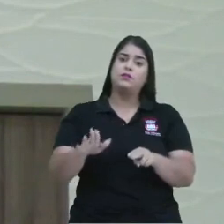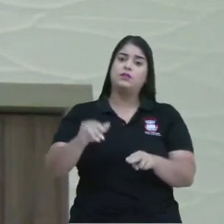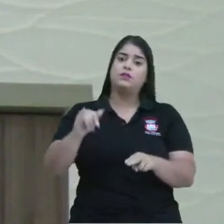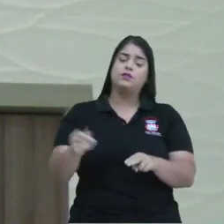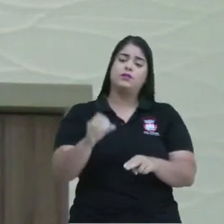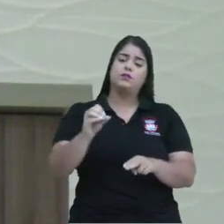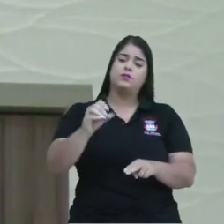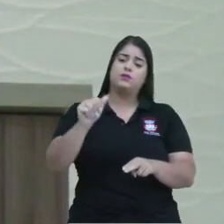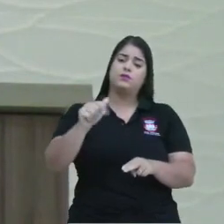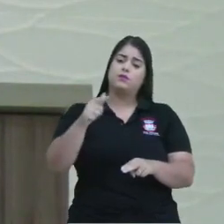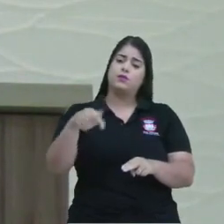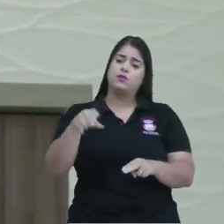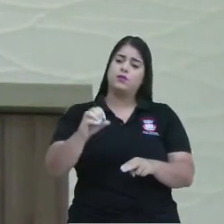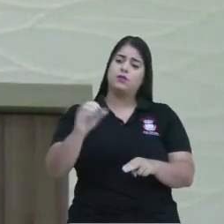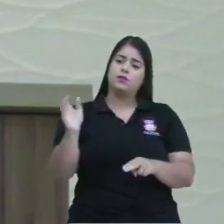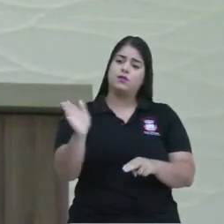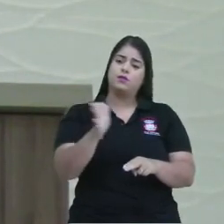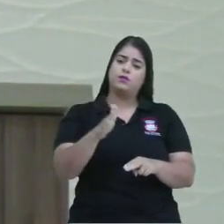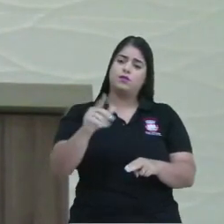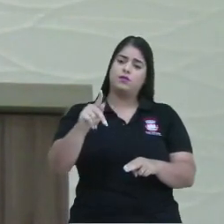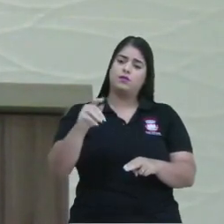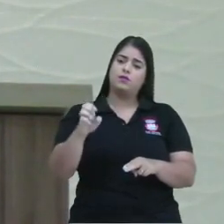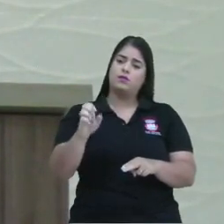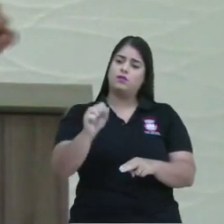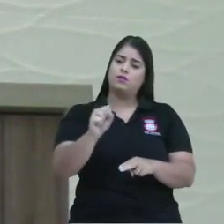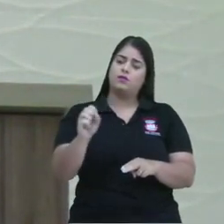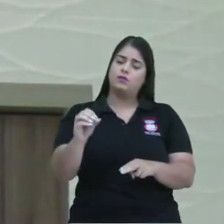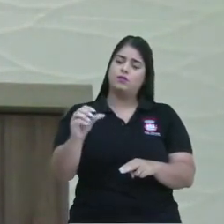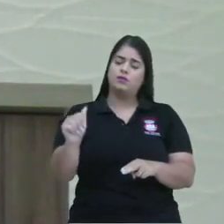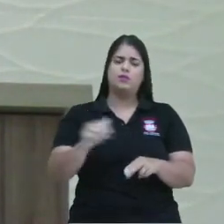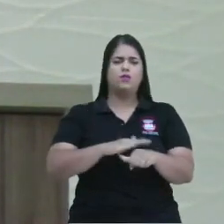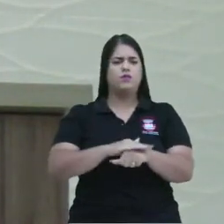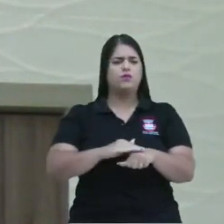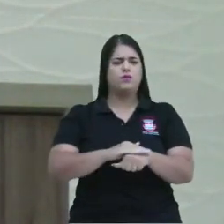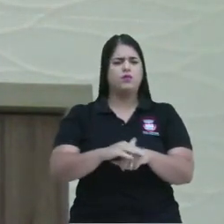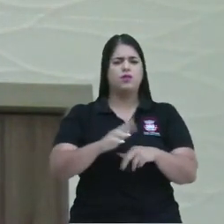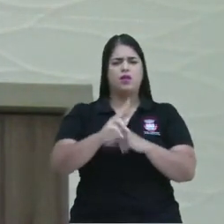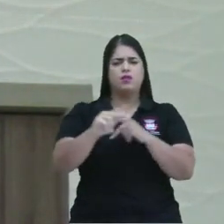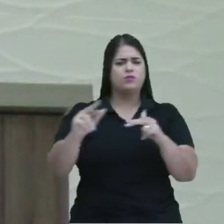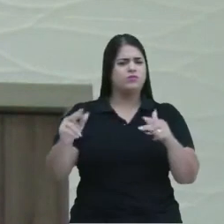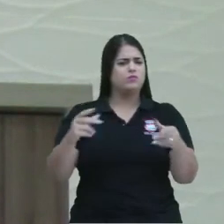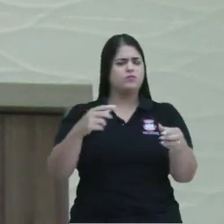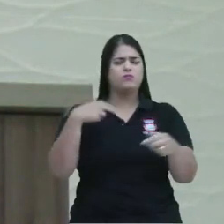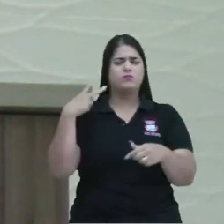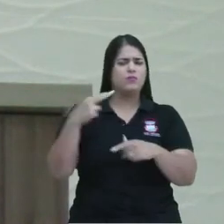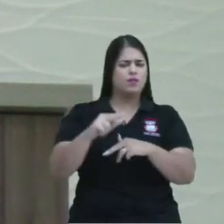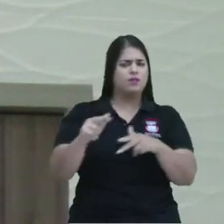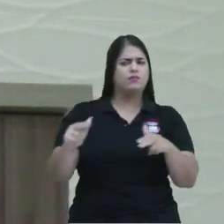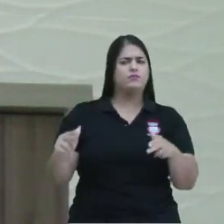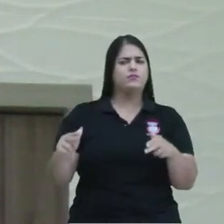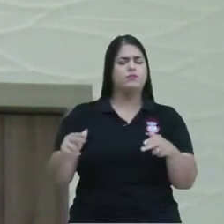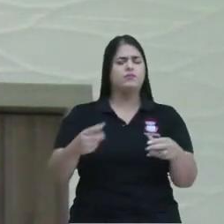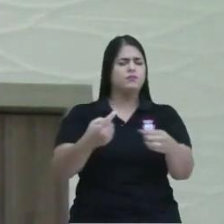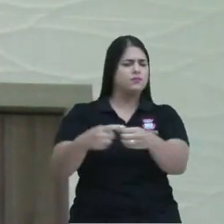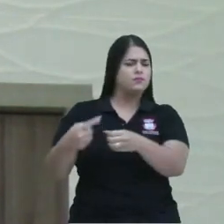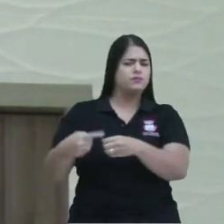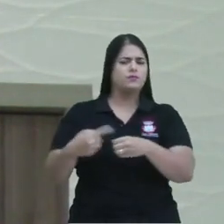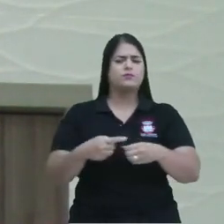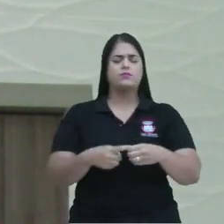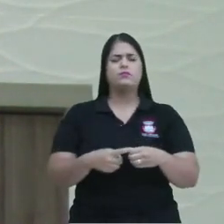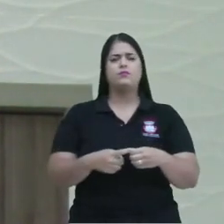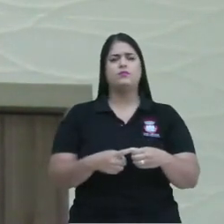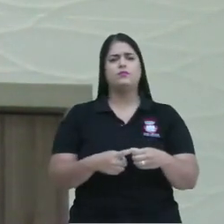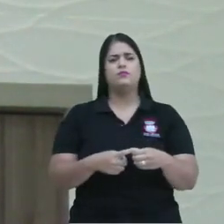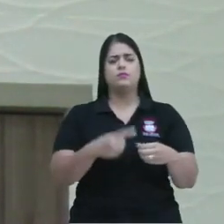vereadores, conversei com vários vereadores, com várias câmaras, de várias cidades, e o assunto é um só. Nenhuma